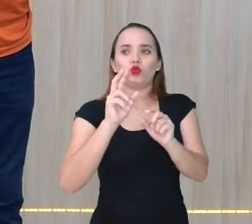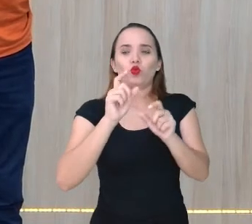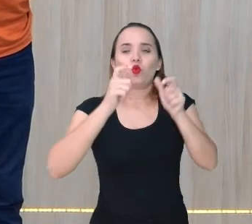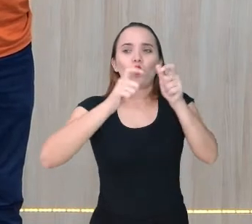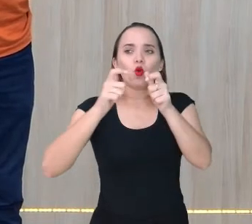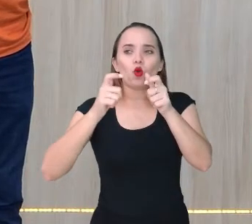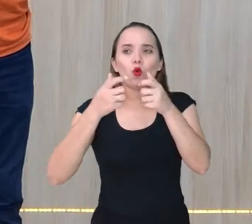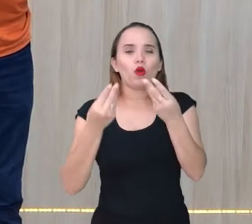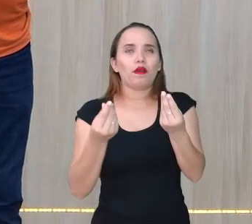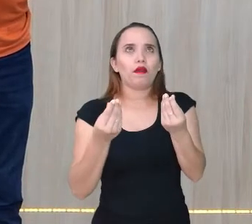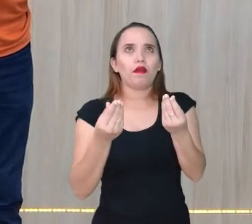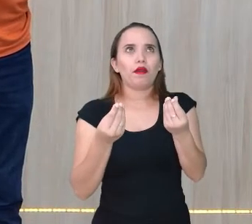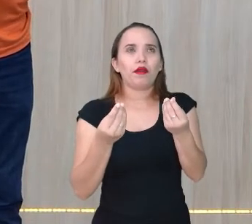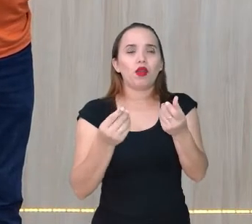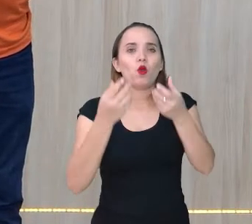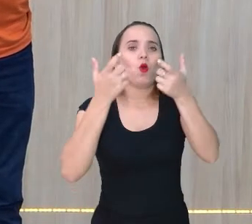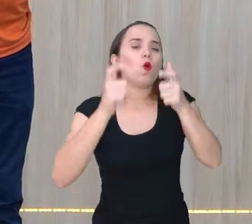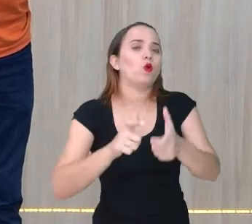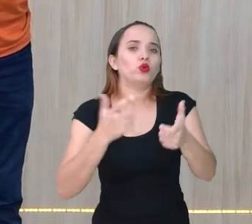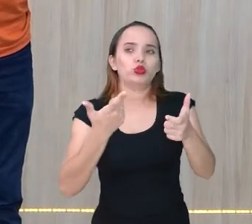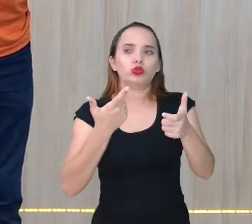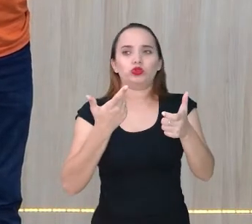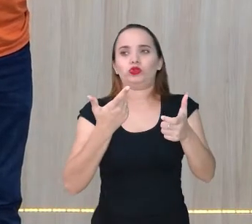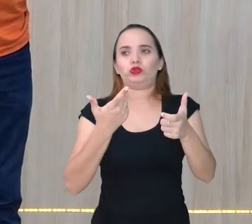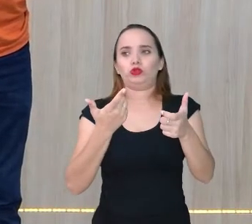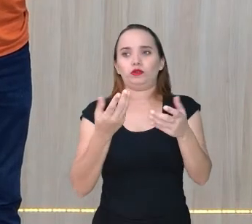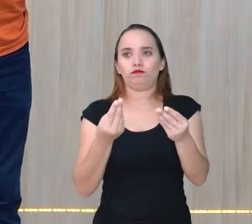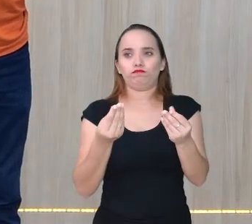gente citar